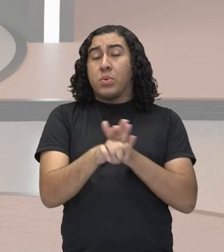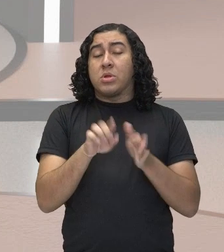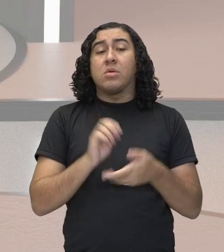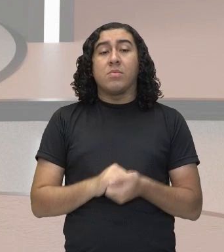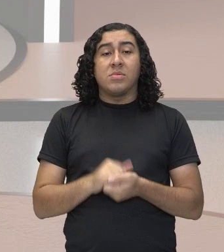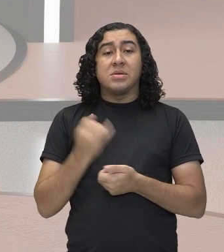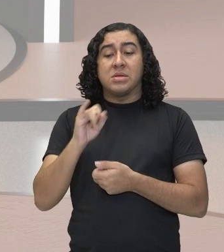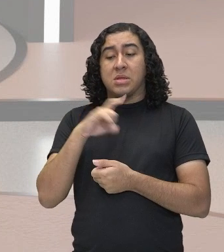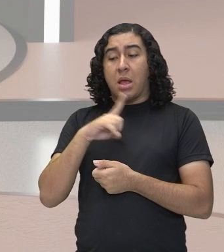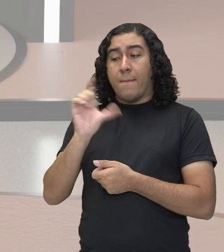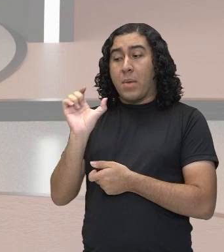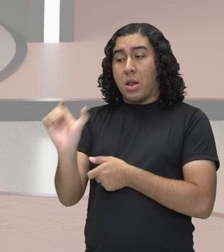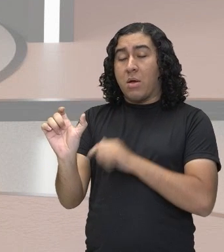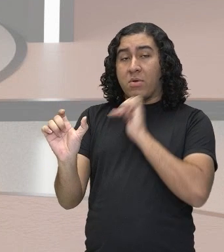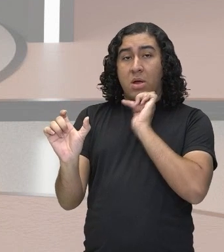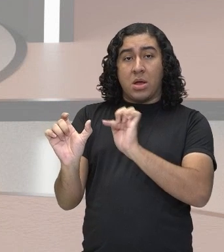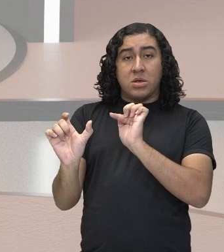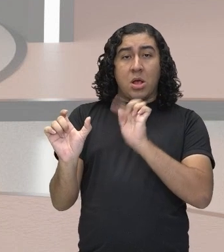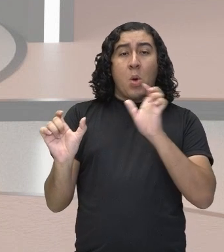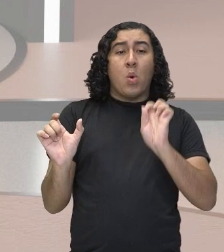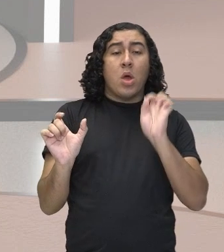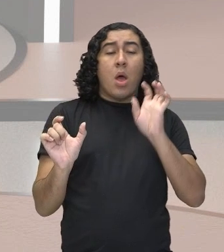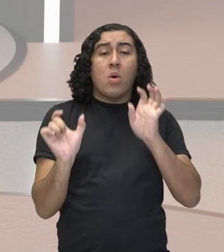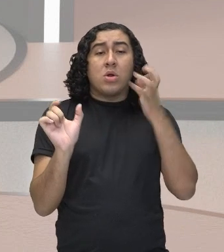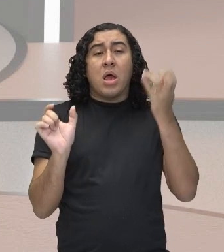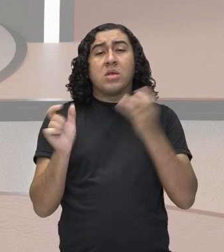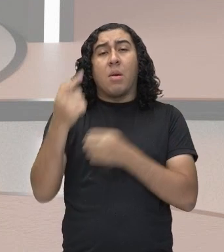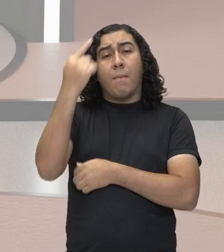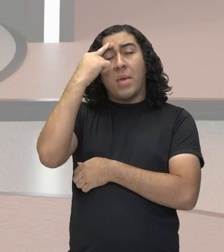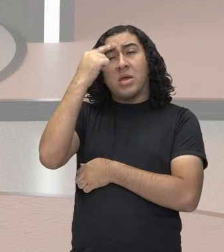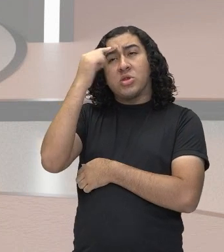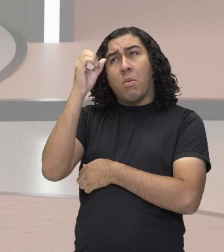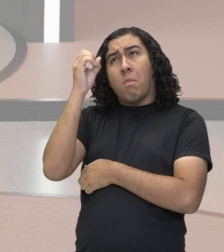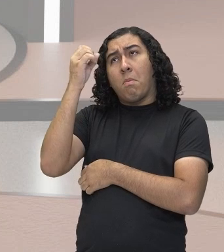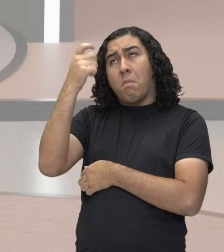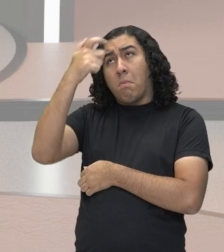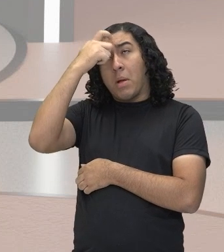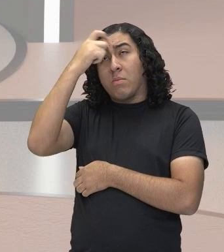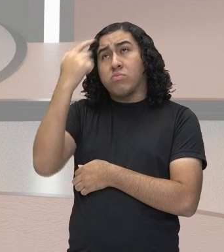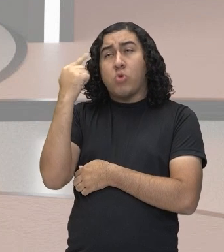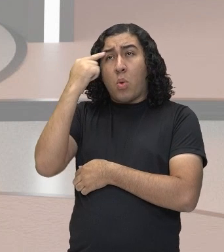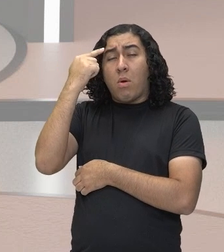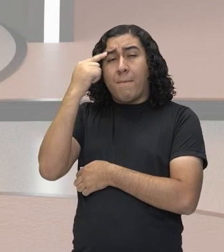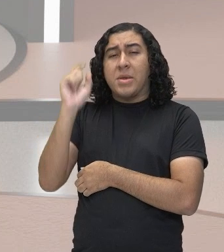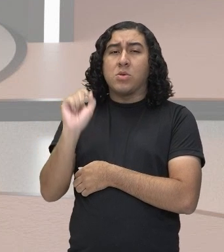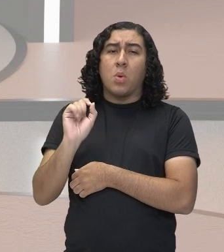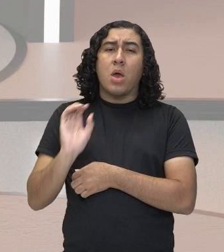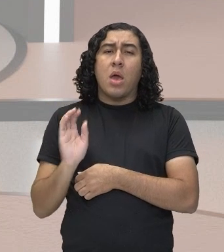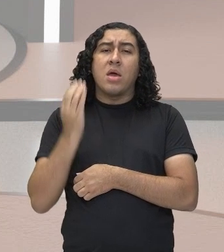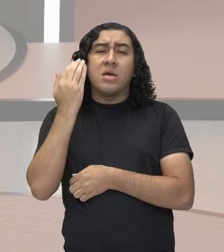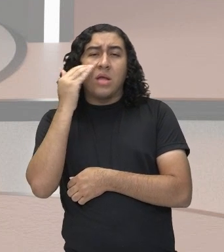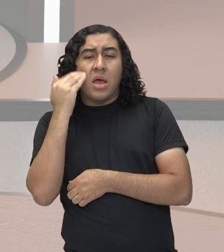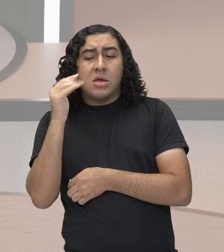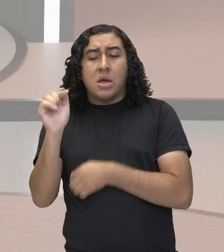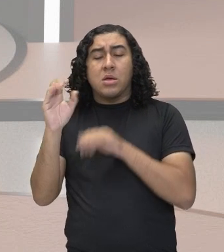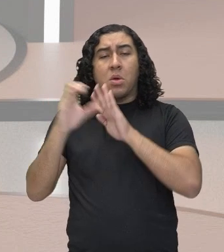palavra fenômeno, o que vem à sua mente? O que você entende, né, como um